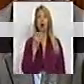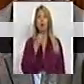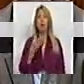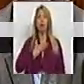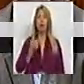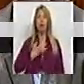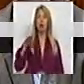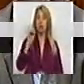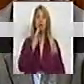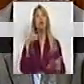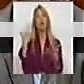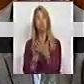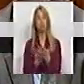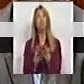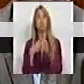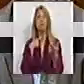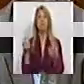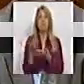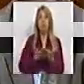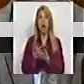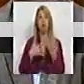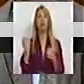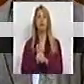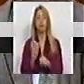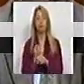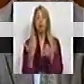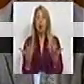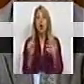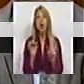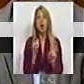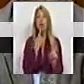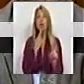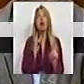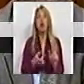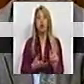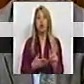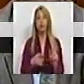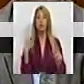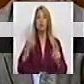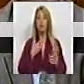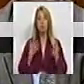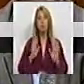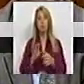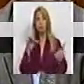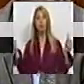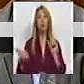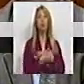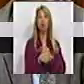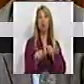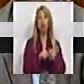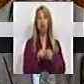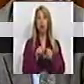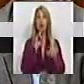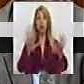produziu no mercado de trabalho. Ora, isto significa que nós temos que inverter esta política para podermos